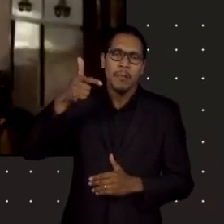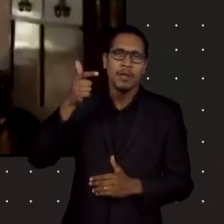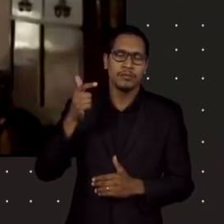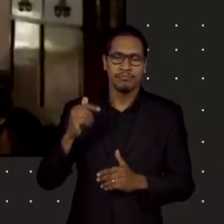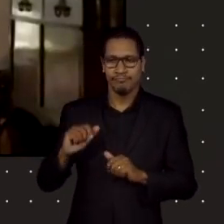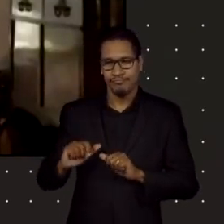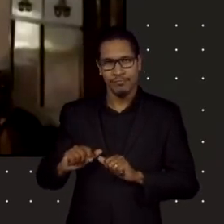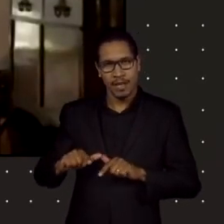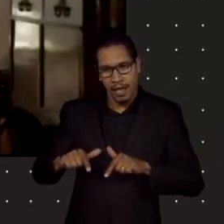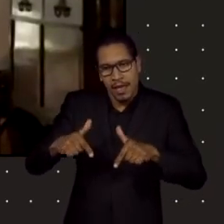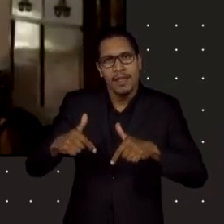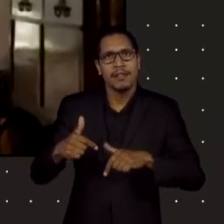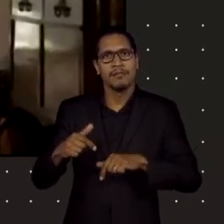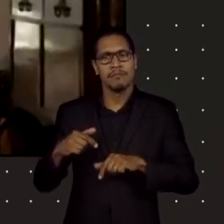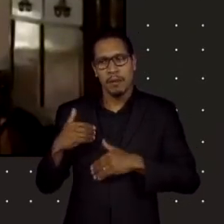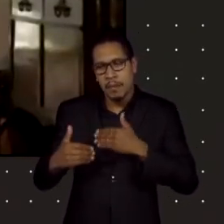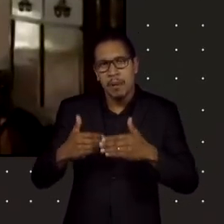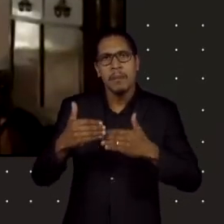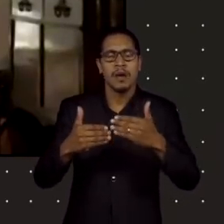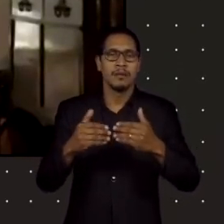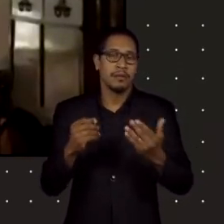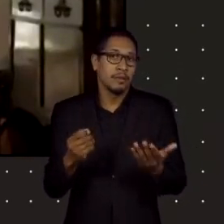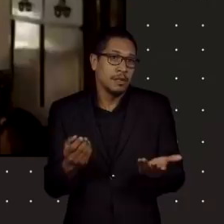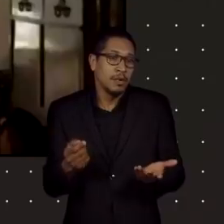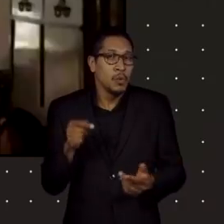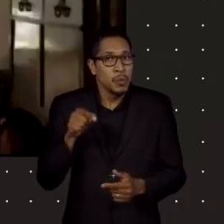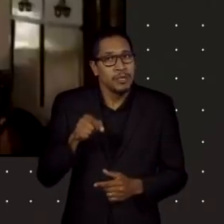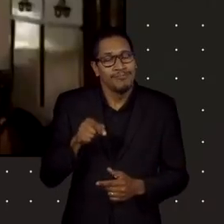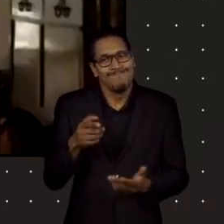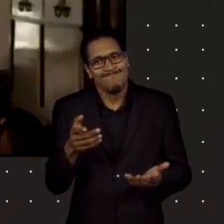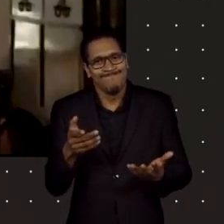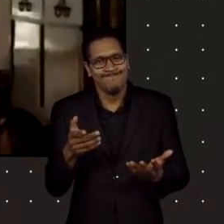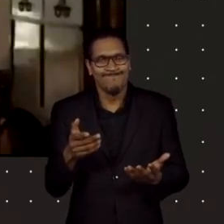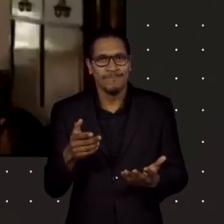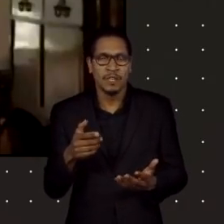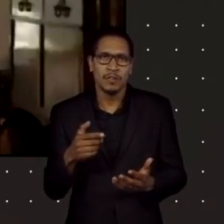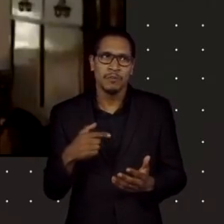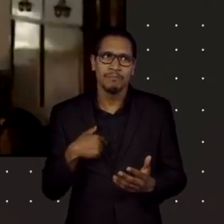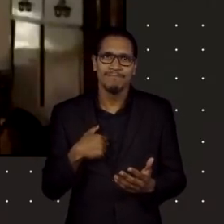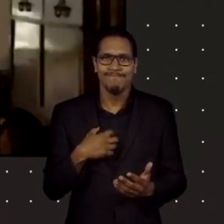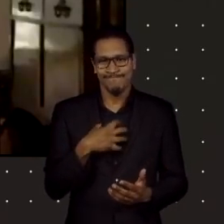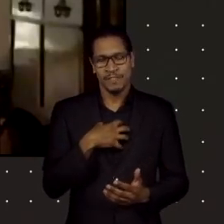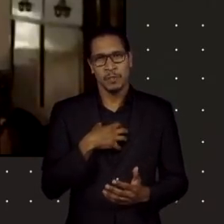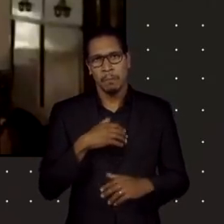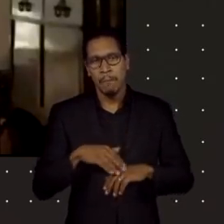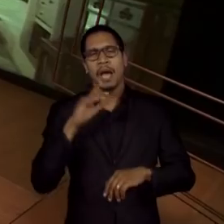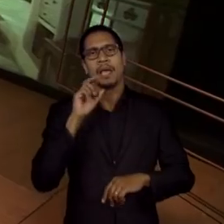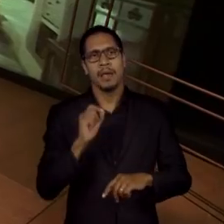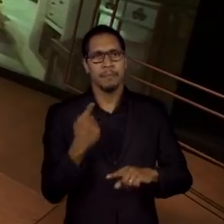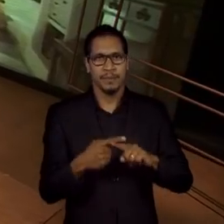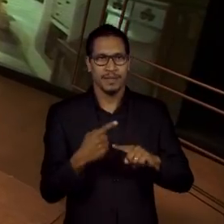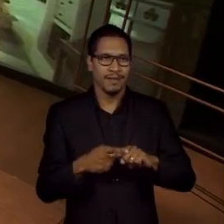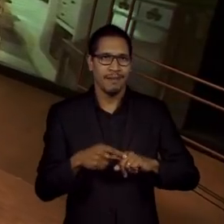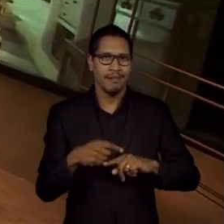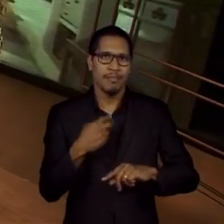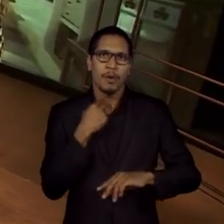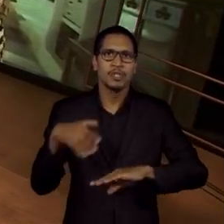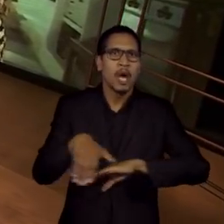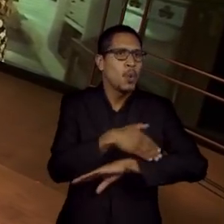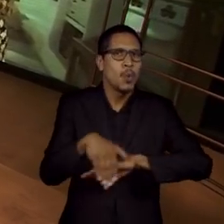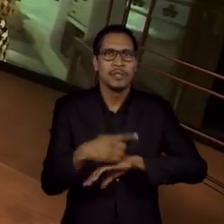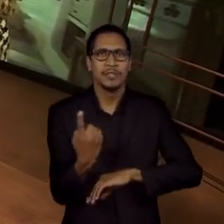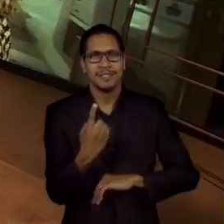foi isso, foi esse cerceamento de poder andar na rua assim, né, livremente, tudo. Eu acho o anonimato até hoje uma coisa